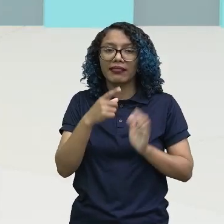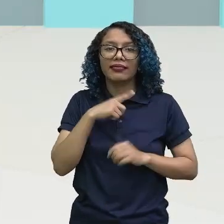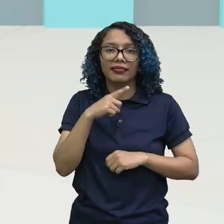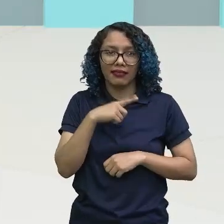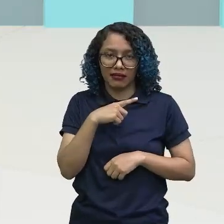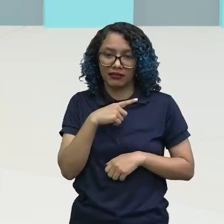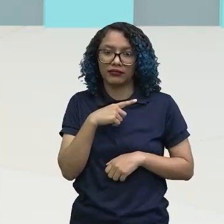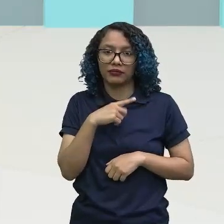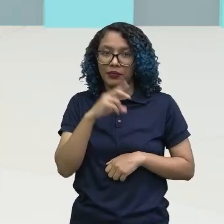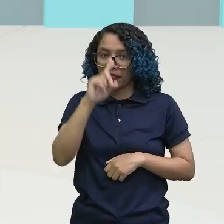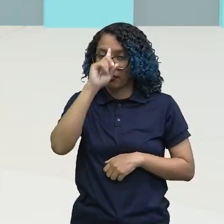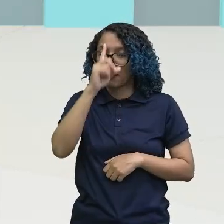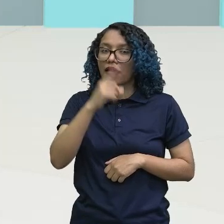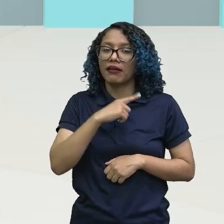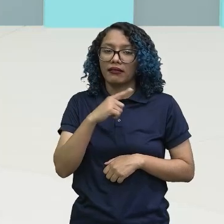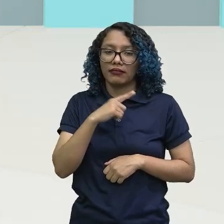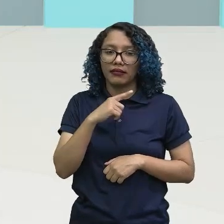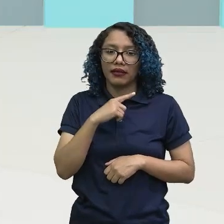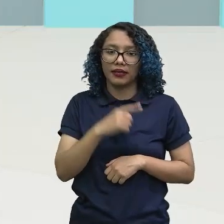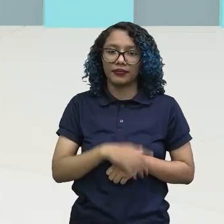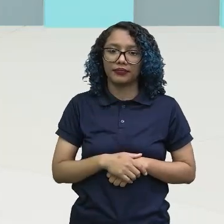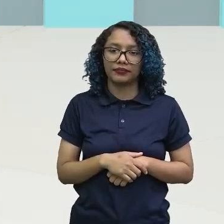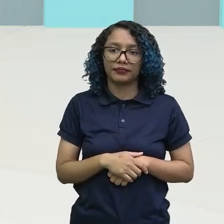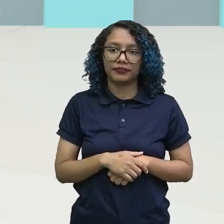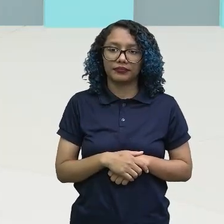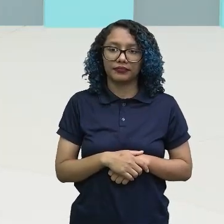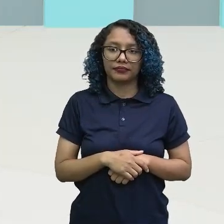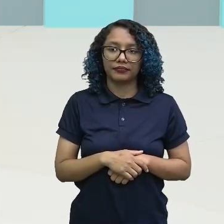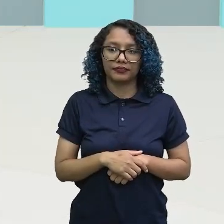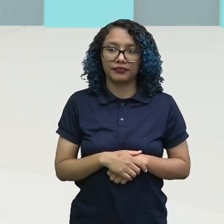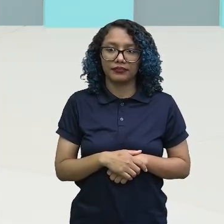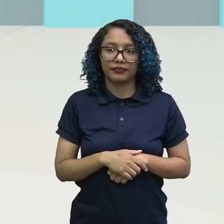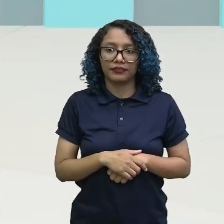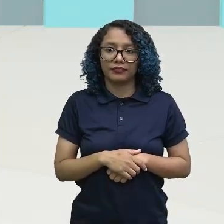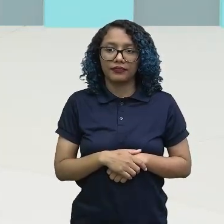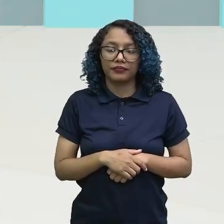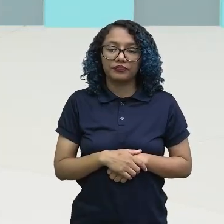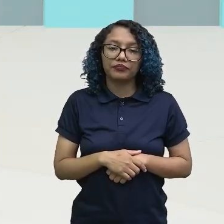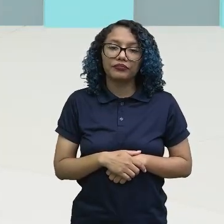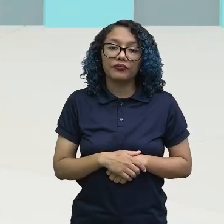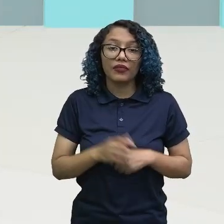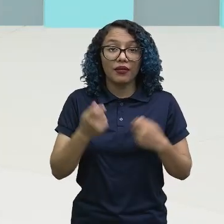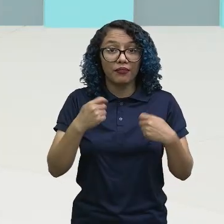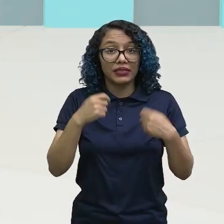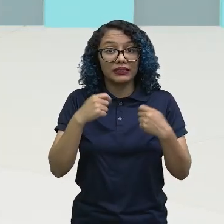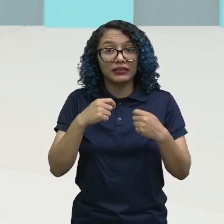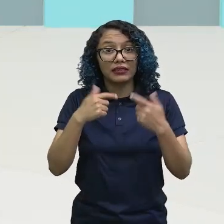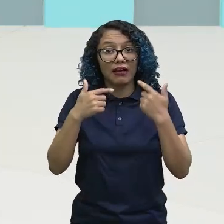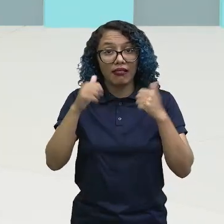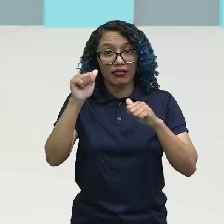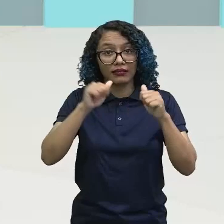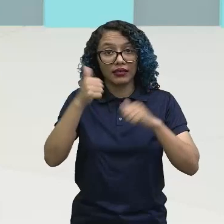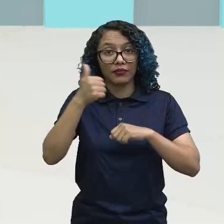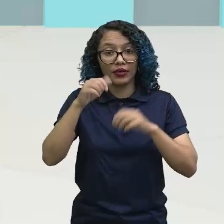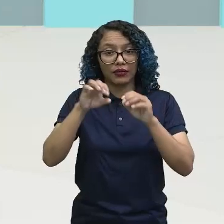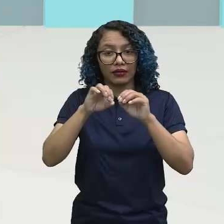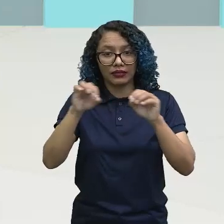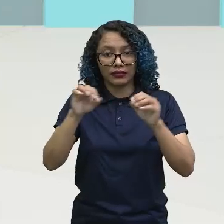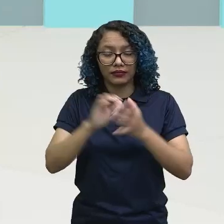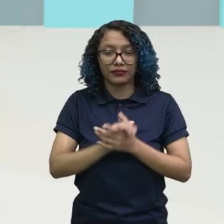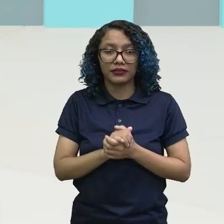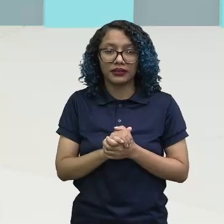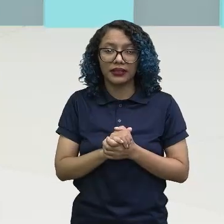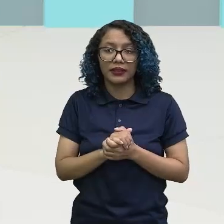uma ideia, né, que vai se passar no texto, e a gente tem que olhar primeiro a primeira oração. Então, por exemplo, o professor não